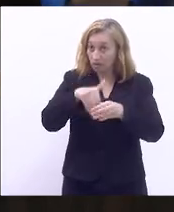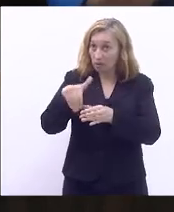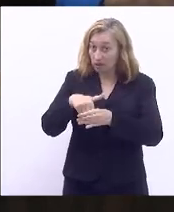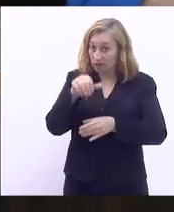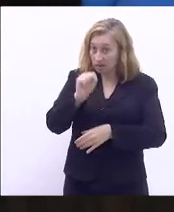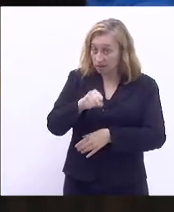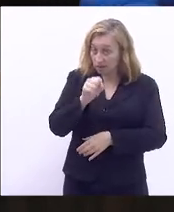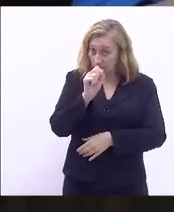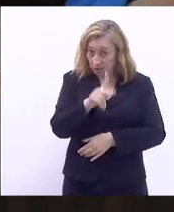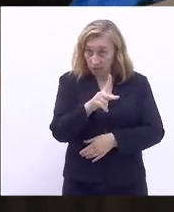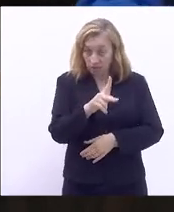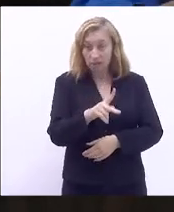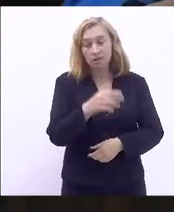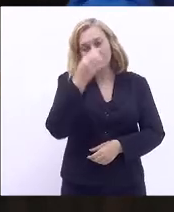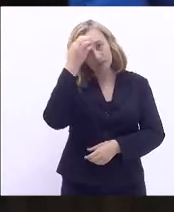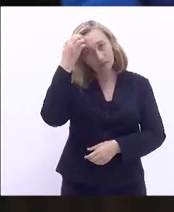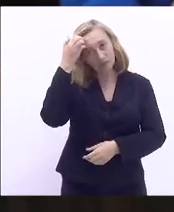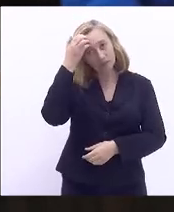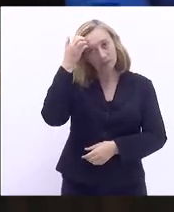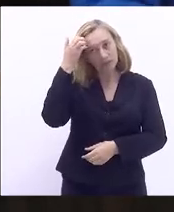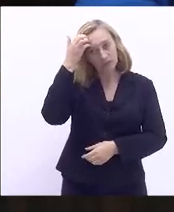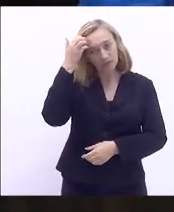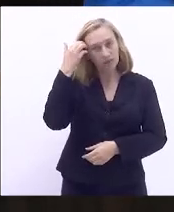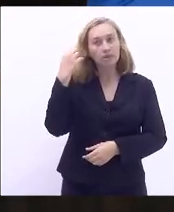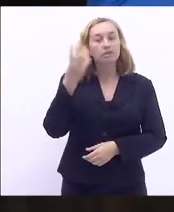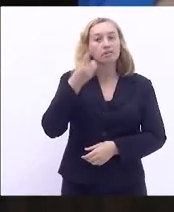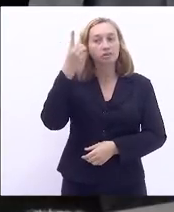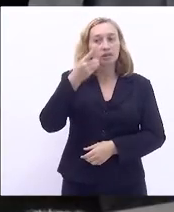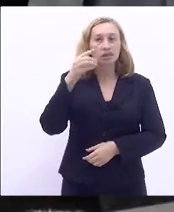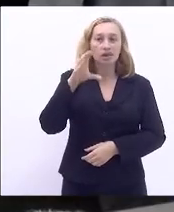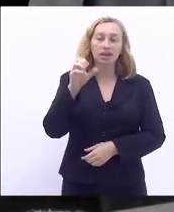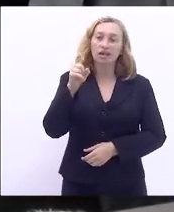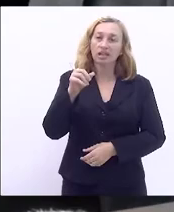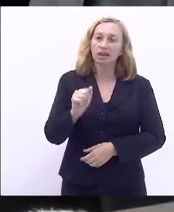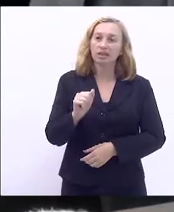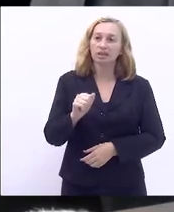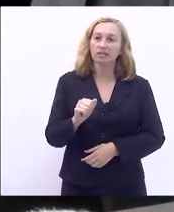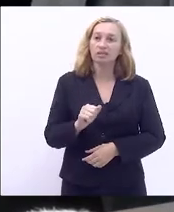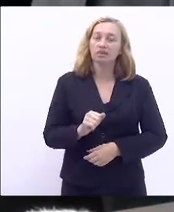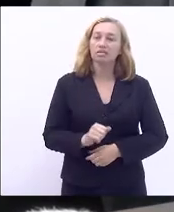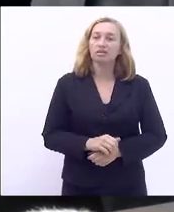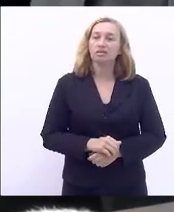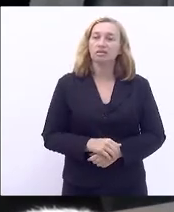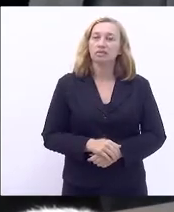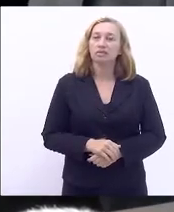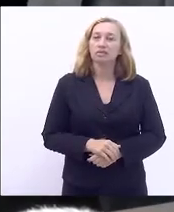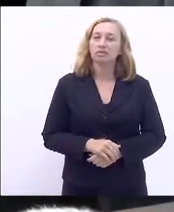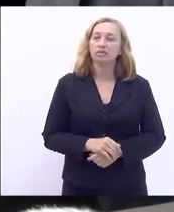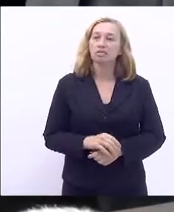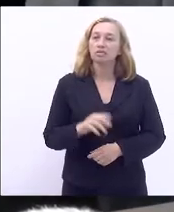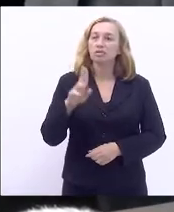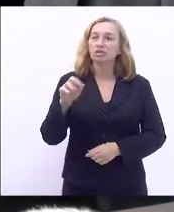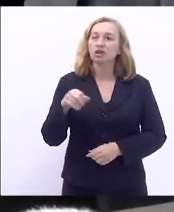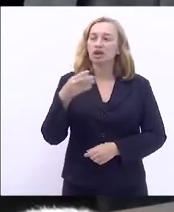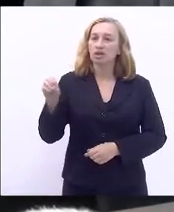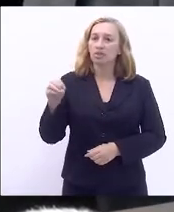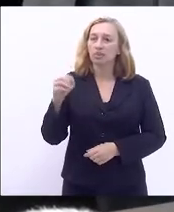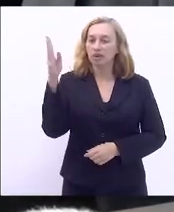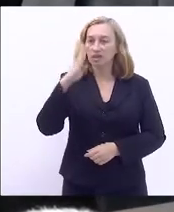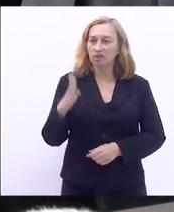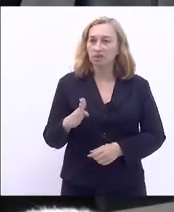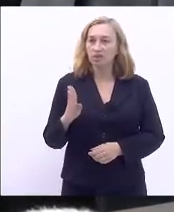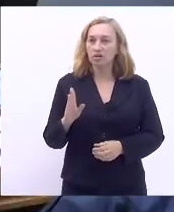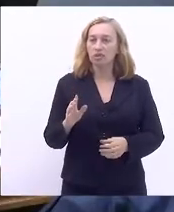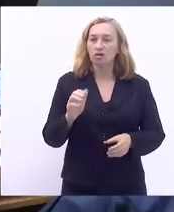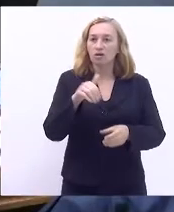ok? Deputado Márcio Canella. Para encaminhar pelo União Brasil. União Brasil vota não ao destaque, senhor